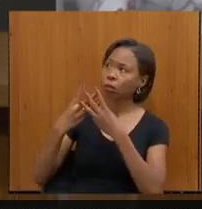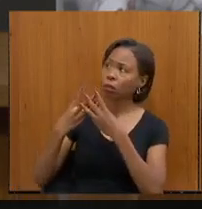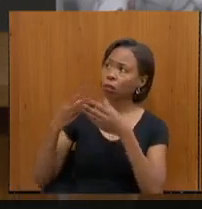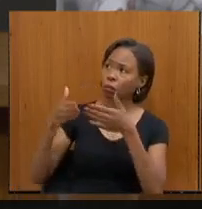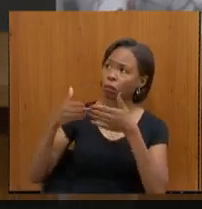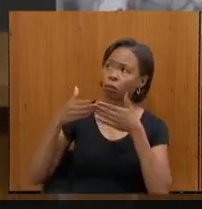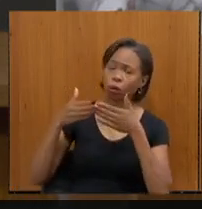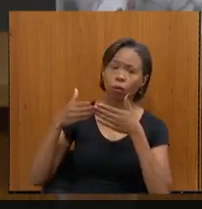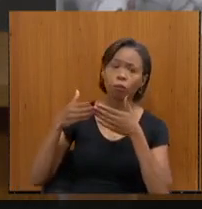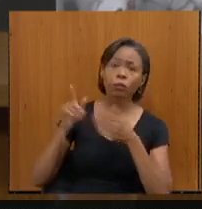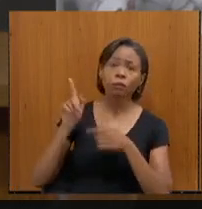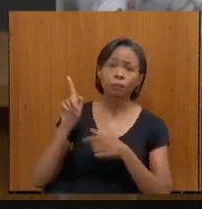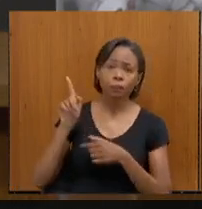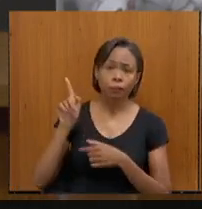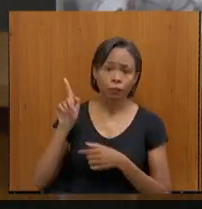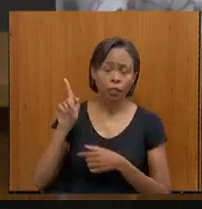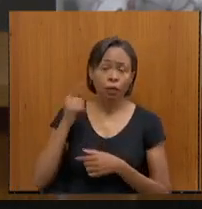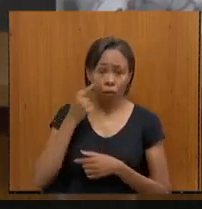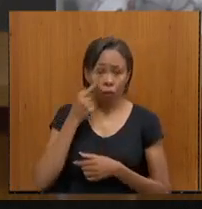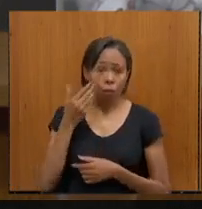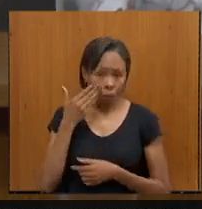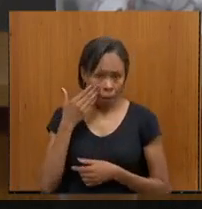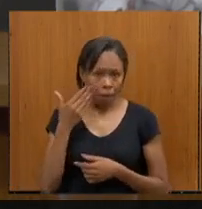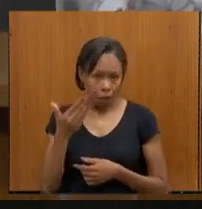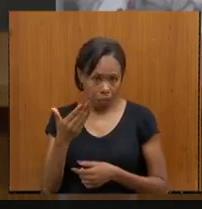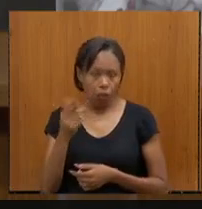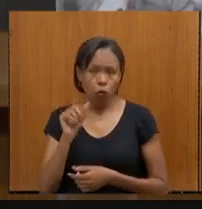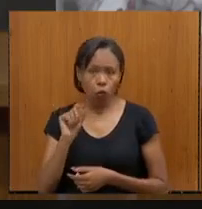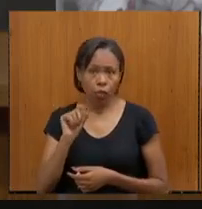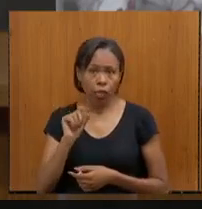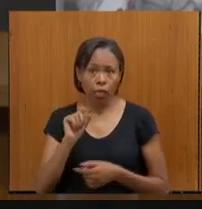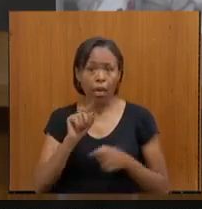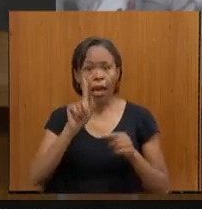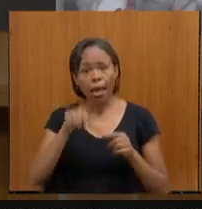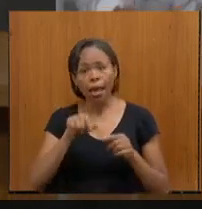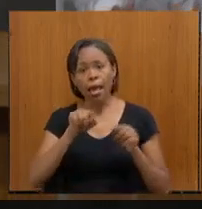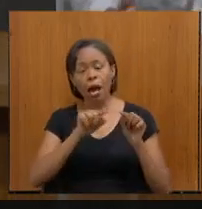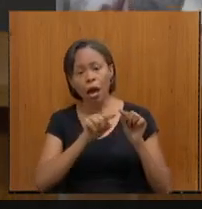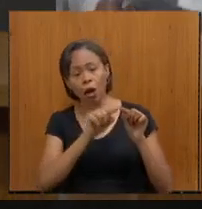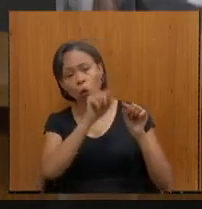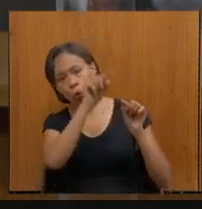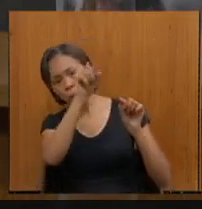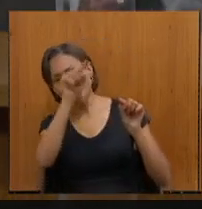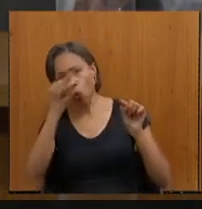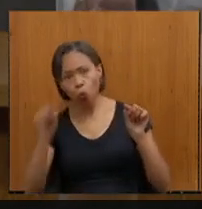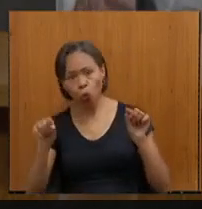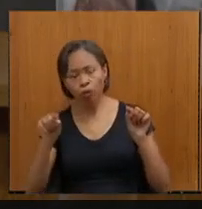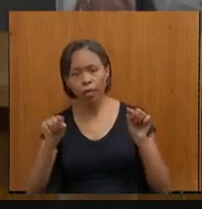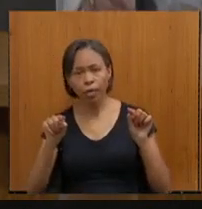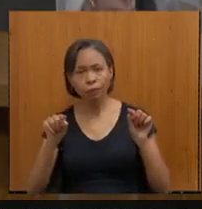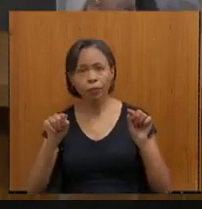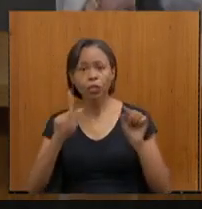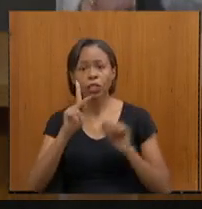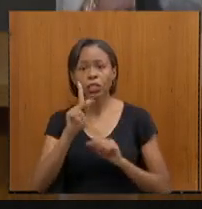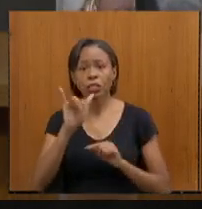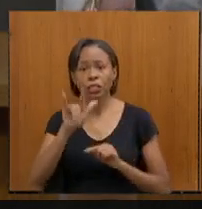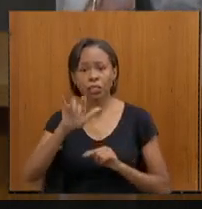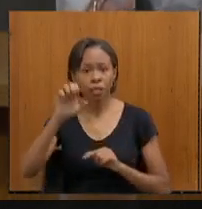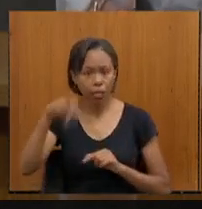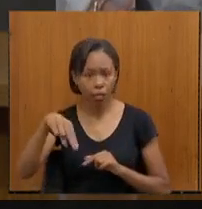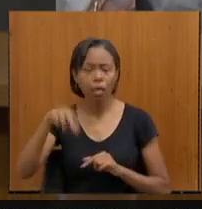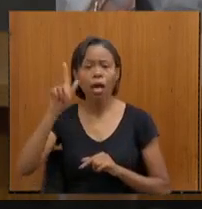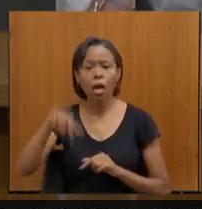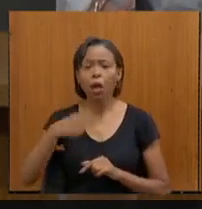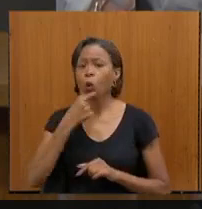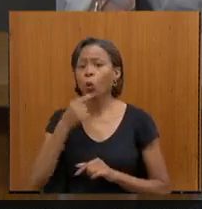isso aqui a gente vê o que a gente chama de curva de keeling e o seu Killing era um